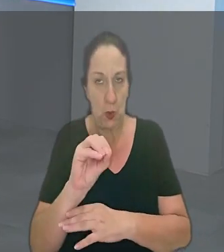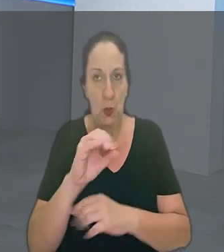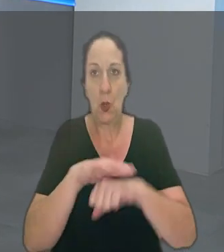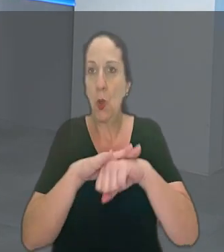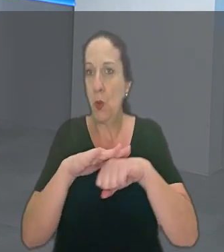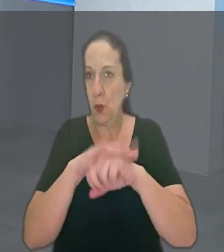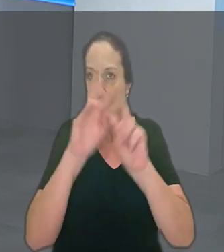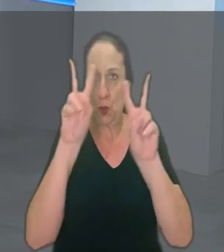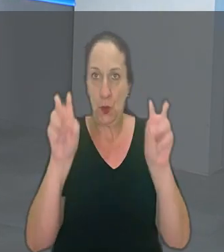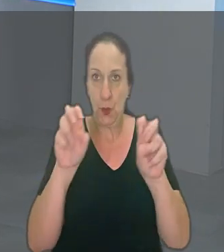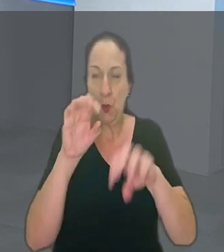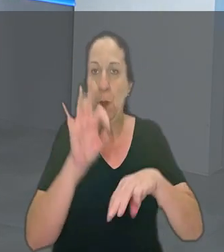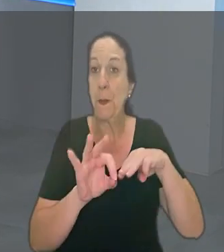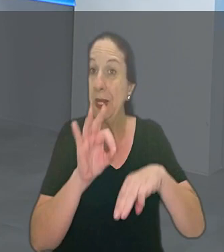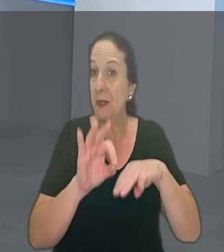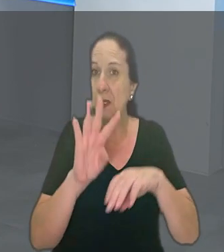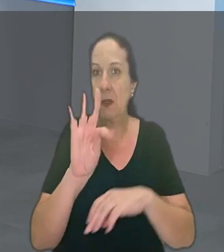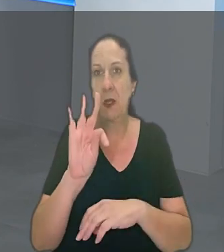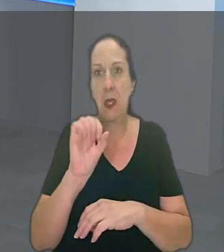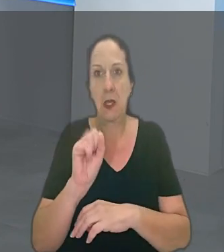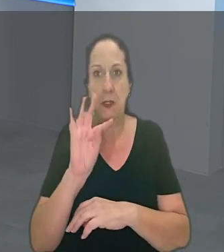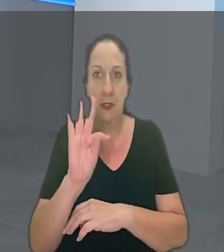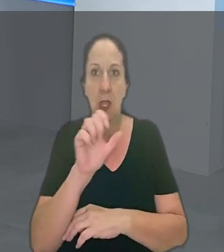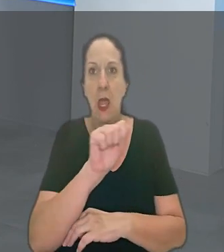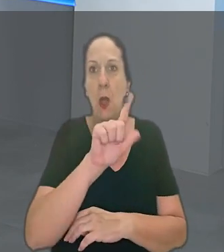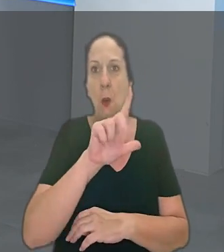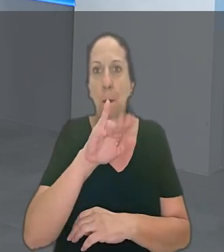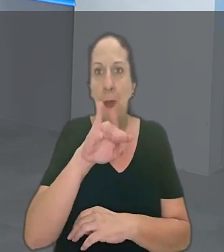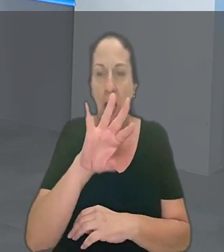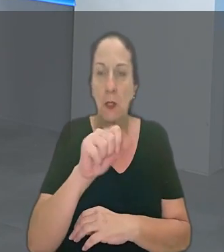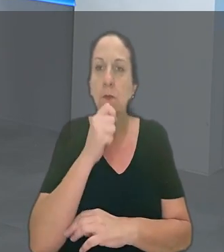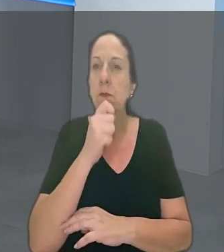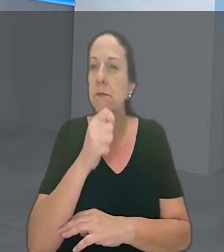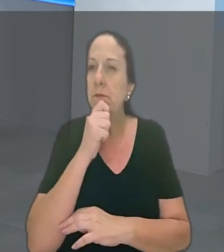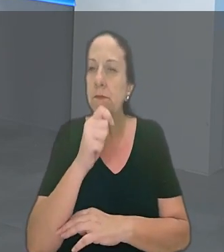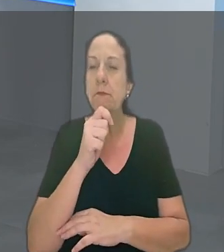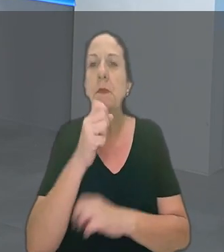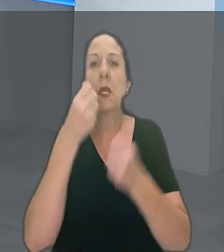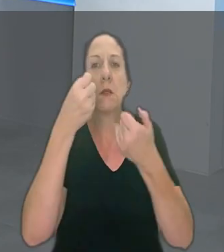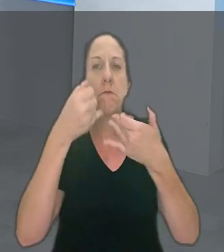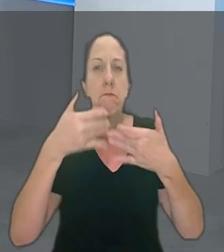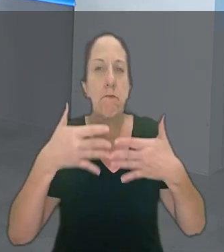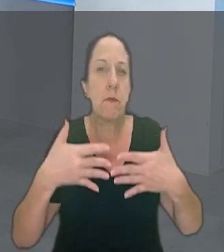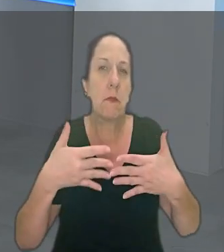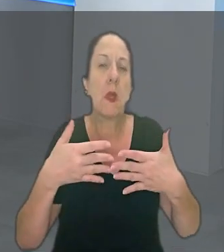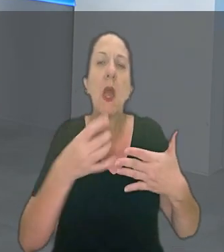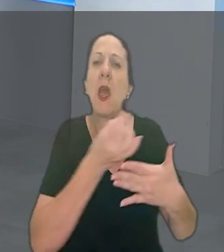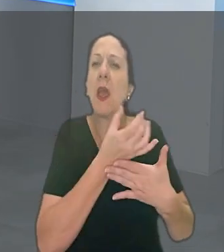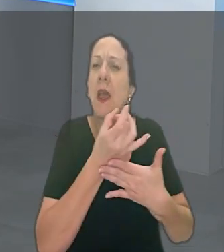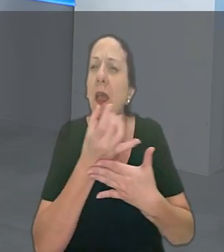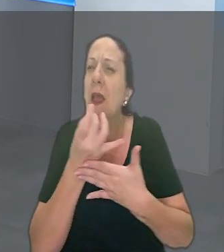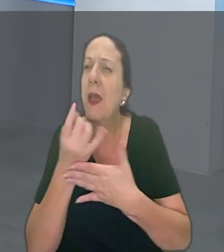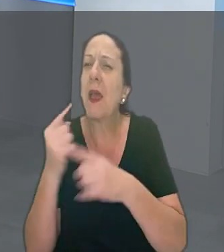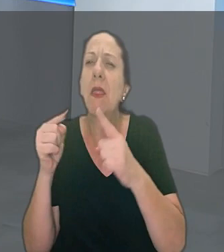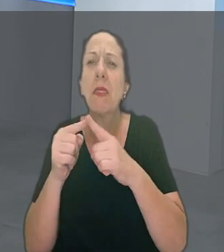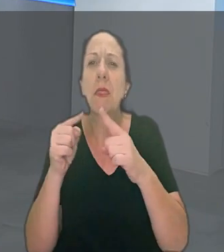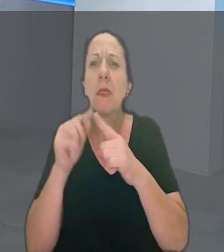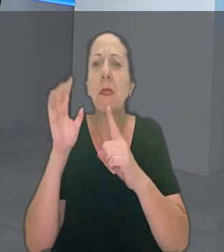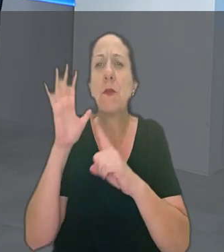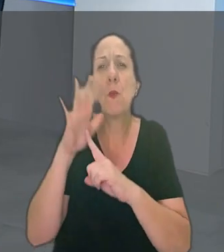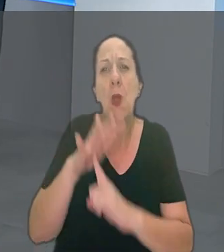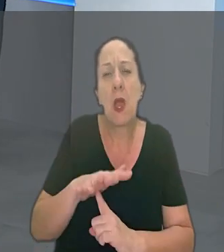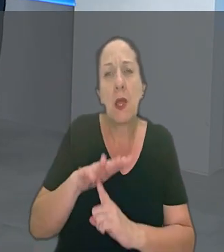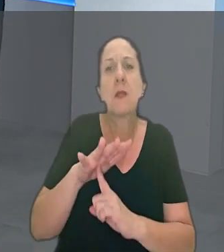Lemos conversou sobre o assunto com o ministro do TST, Alberto Balazeiro. Na entrevista, Luana, o ministro explicou como cada tipo de assédio